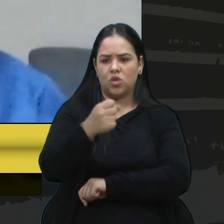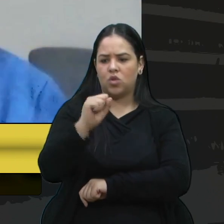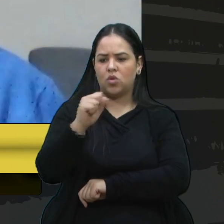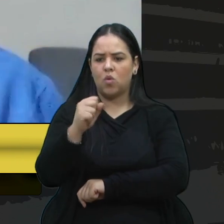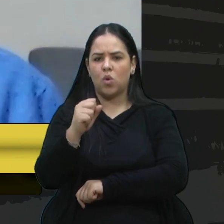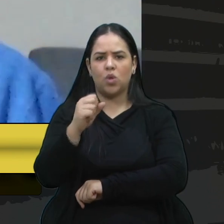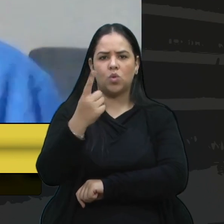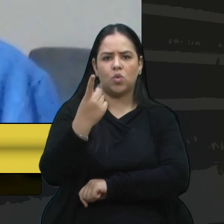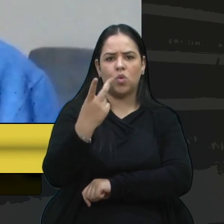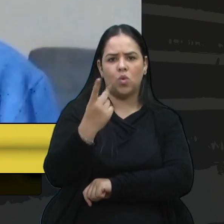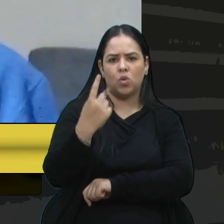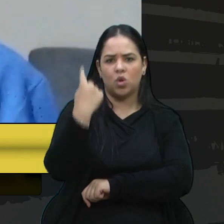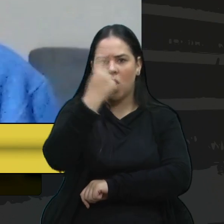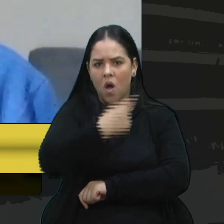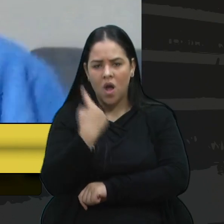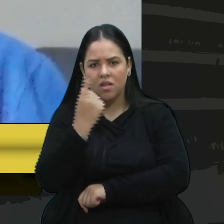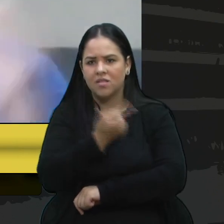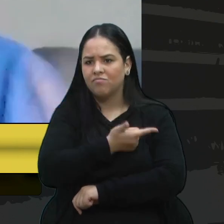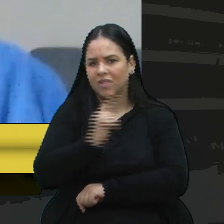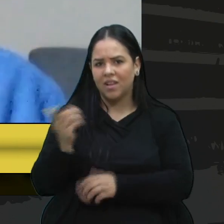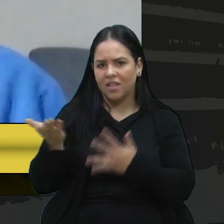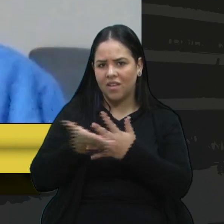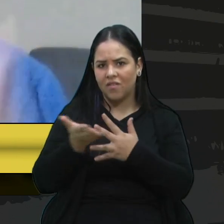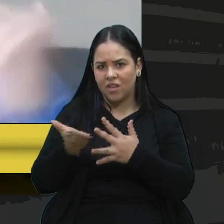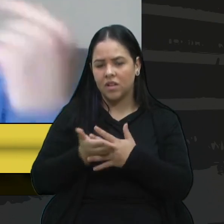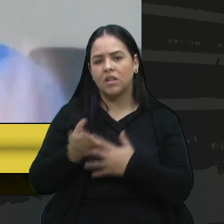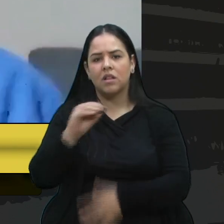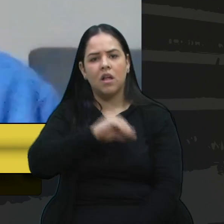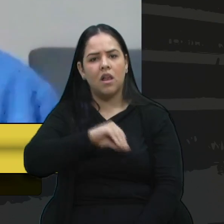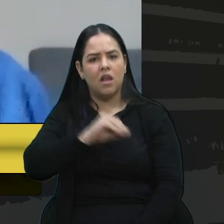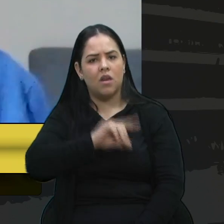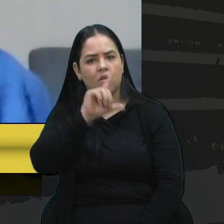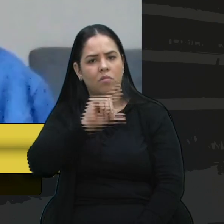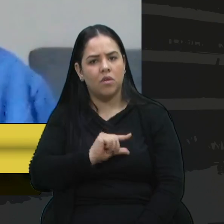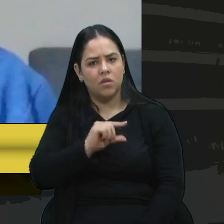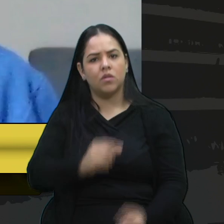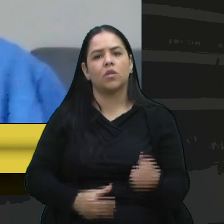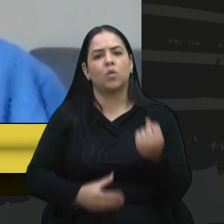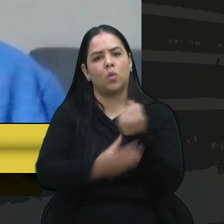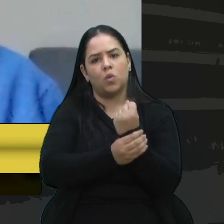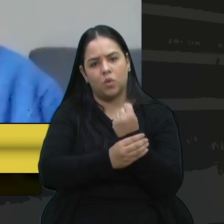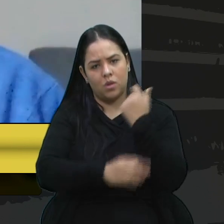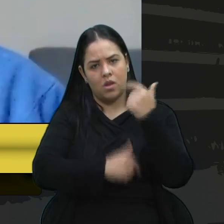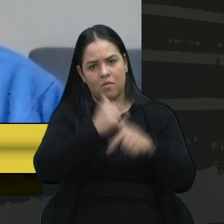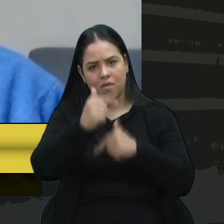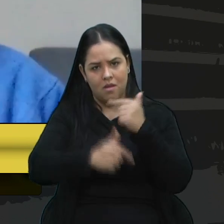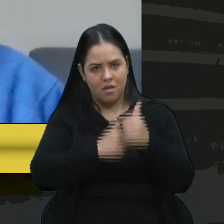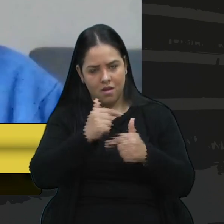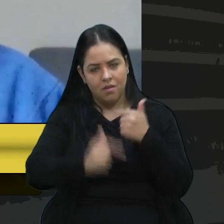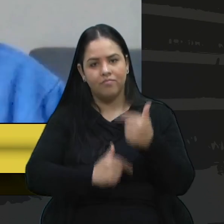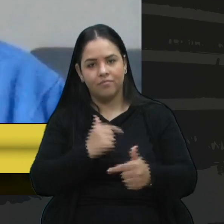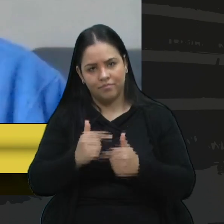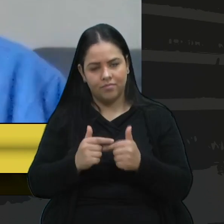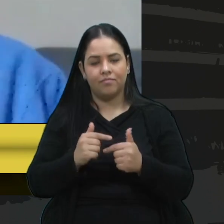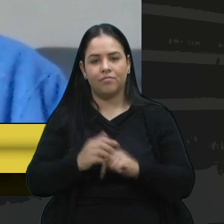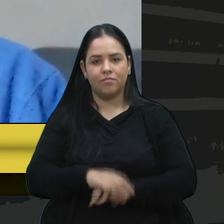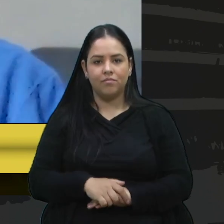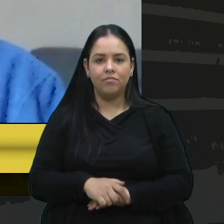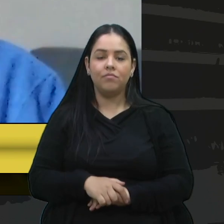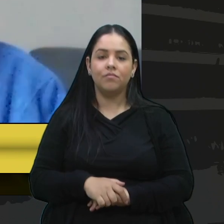horas por dia, sem intervalo, salário mínimo, seguro-desemprego. Então, tudo isso que está aí